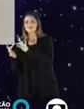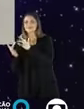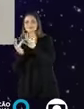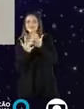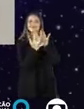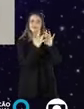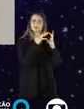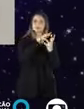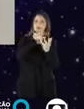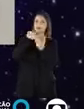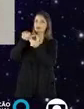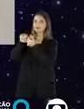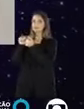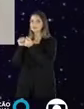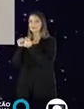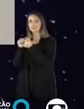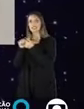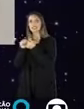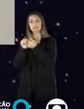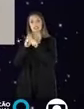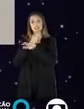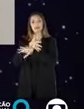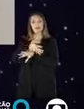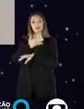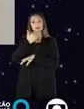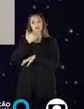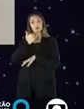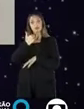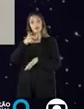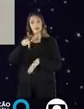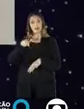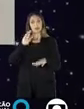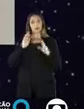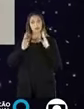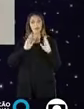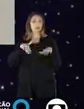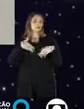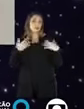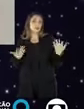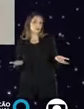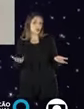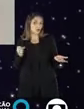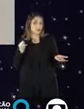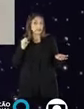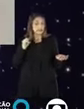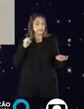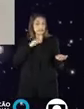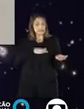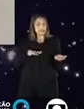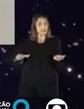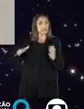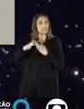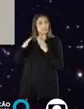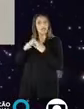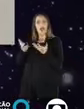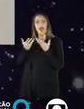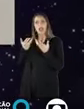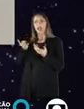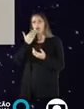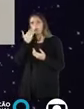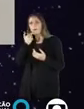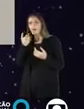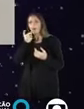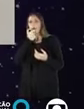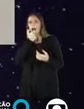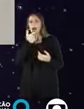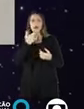com o planeta, com a mãe terra, através do alimento, principalmente nesse momento. Então, se tem criança em casa, a criança quer comer um biscoito, a criança quer